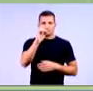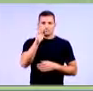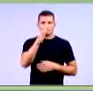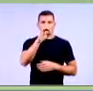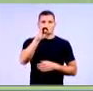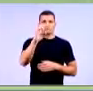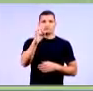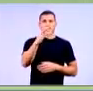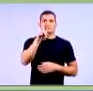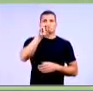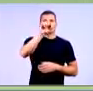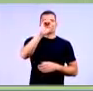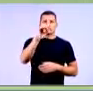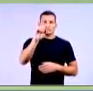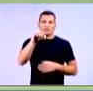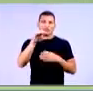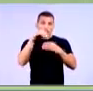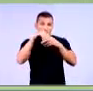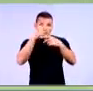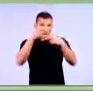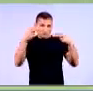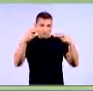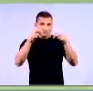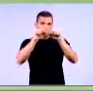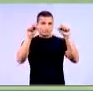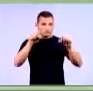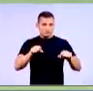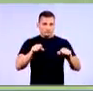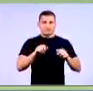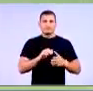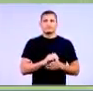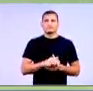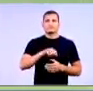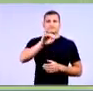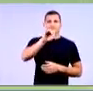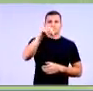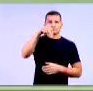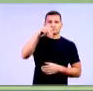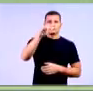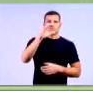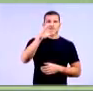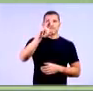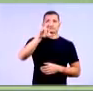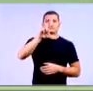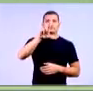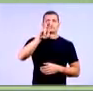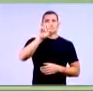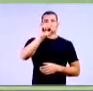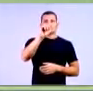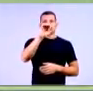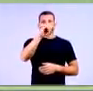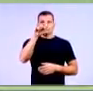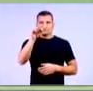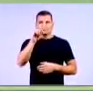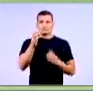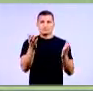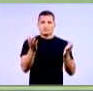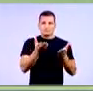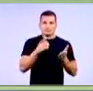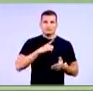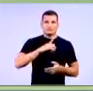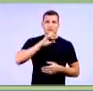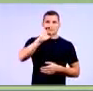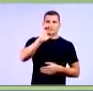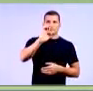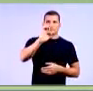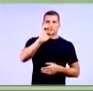representa uma operação dentro do sistema. Falamos do include, da inclusão. Temos aqui a extensão, o extend também,